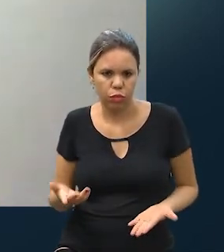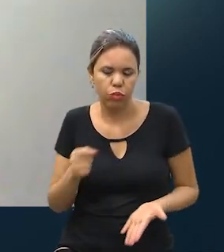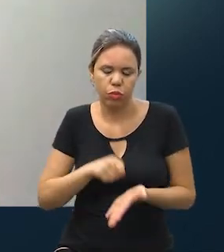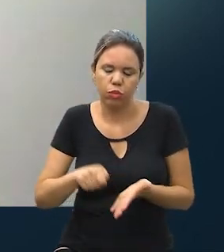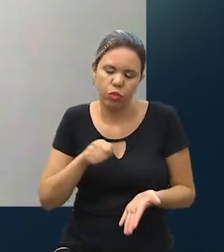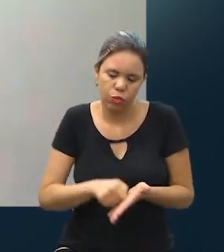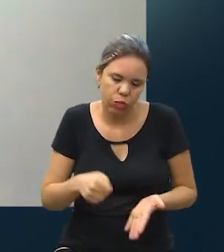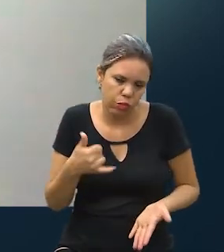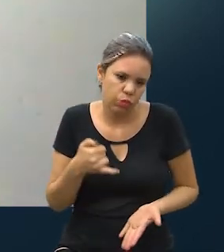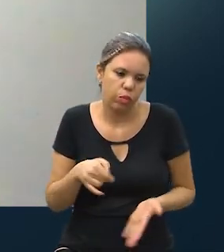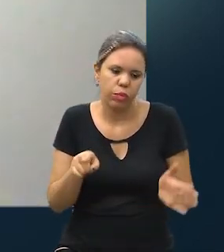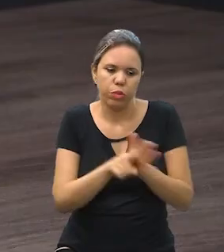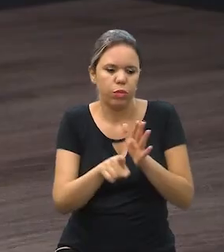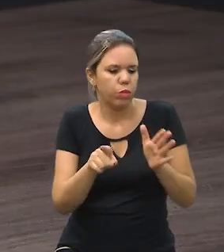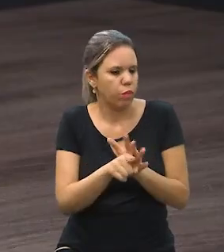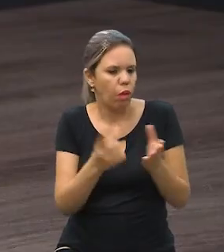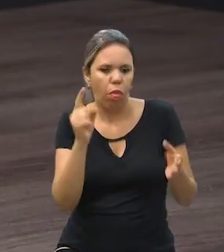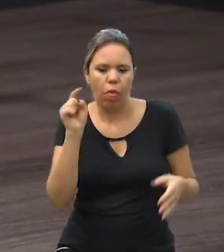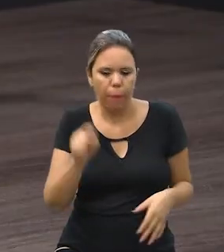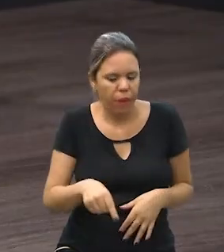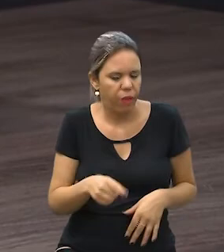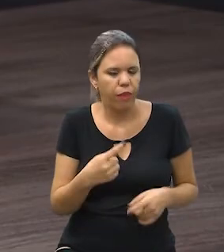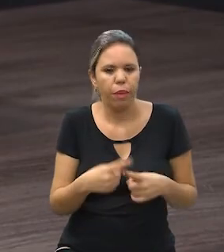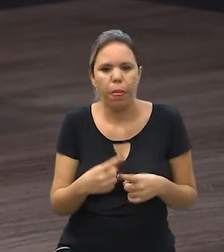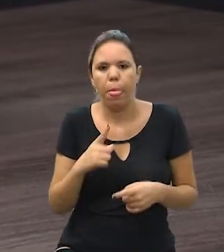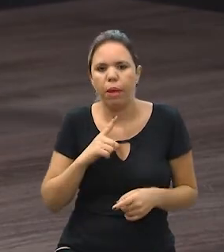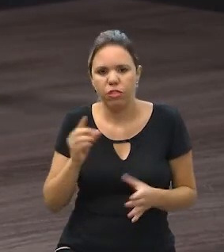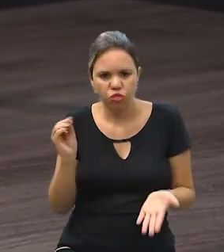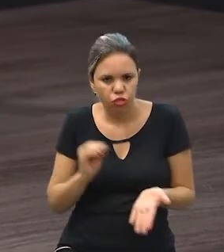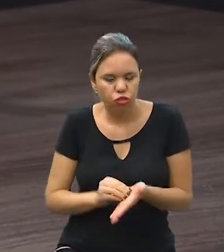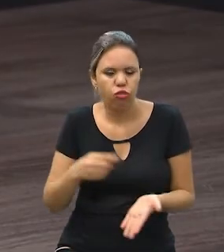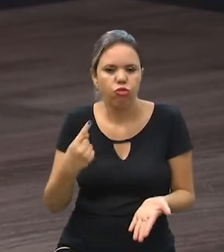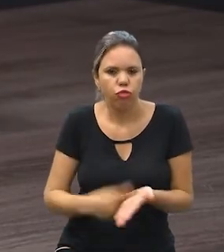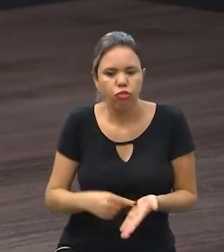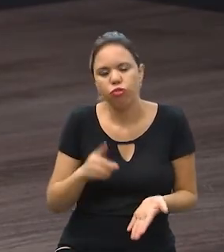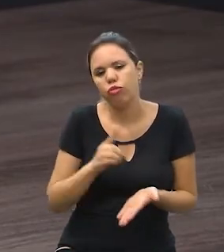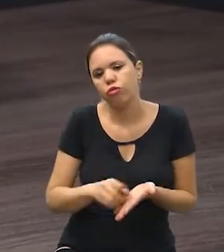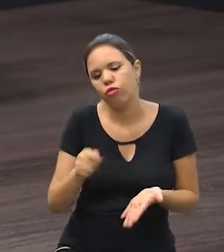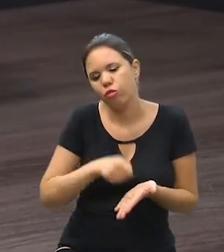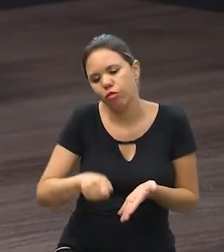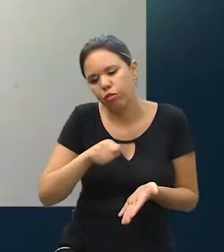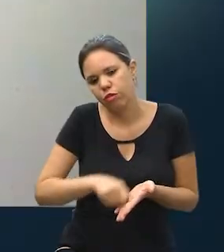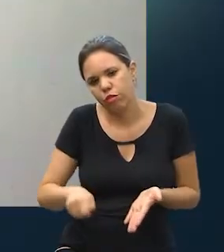anota, que não vai perguntar 1000 vezes. Que tinha agenda, que tinha diário.